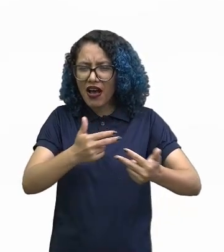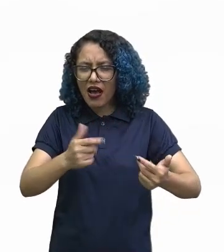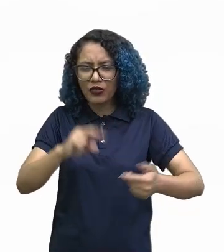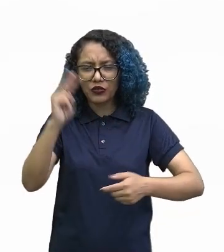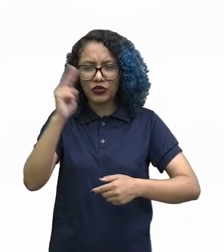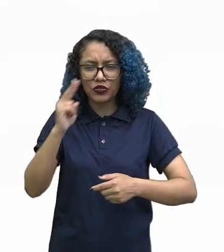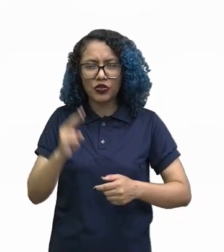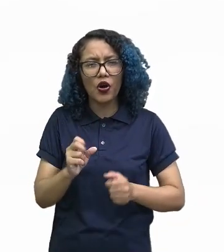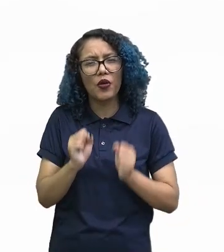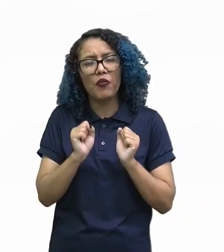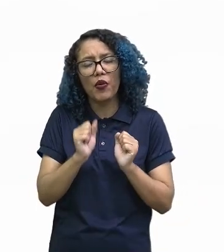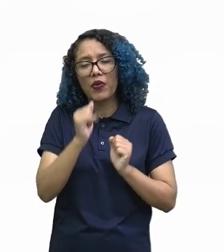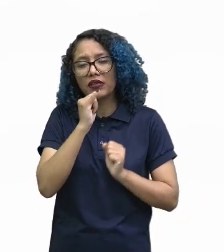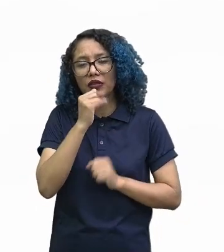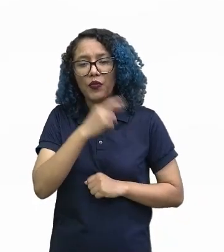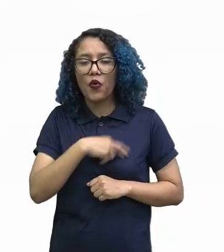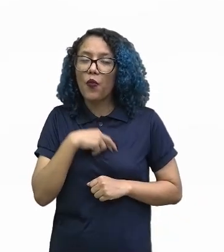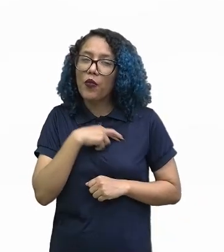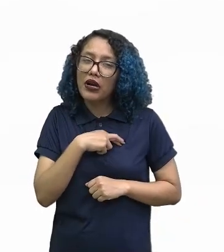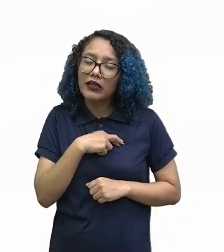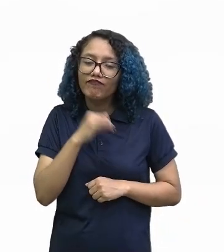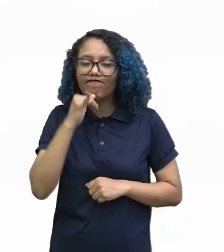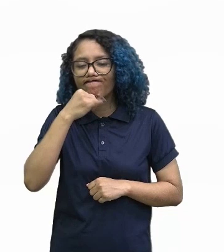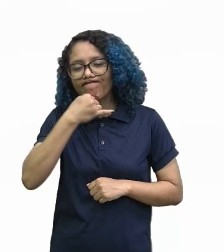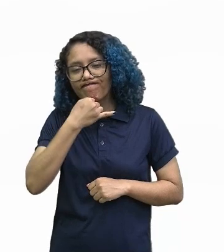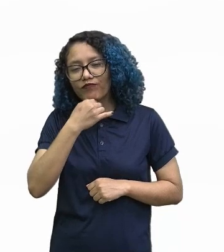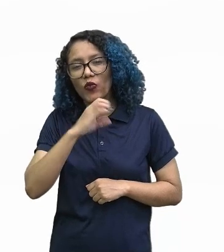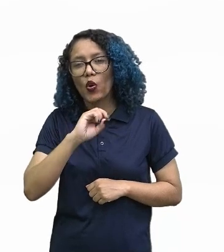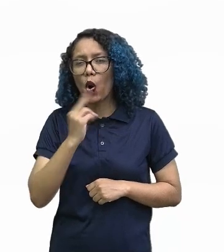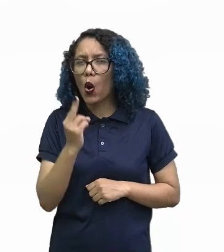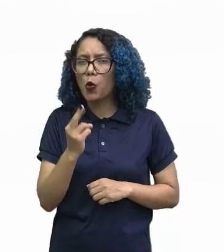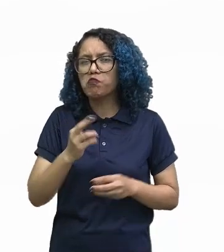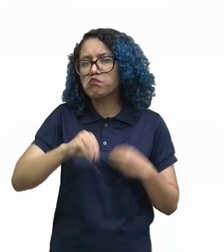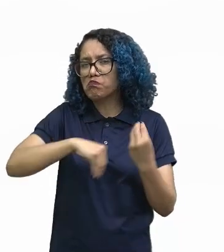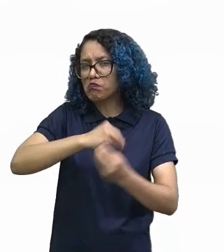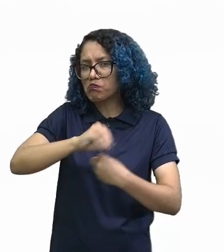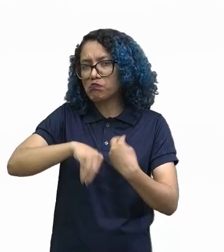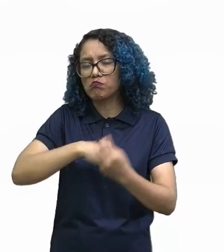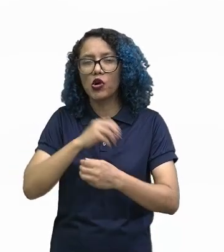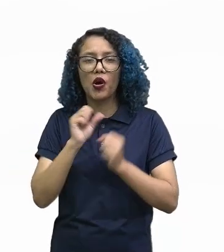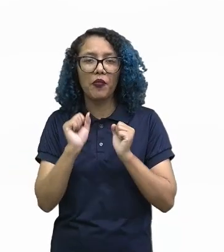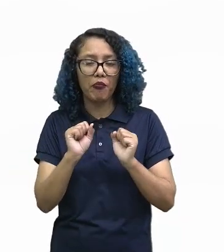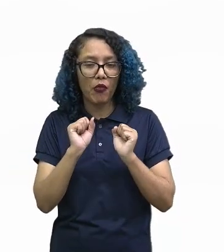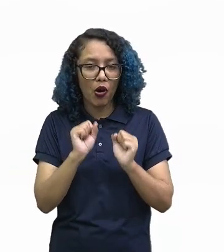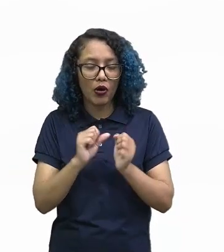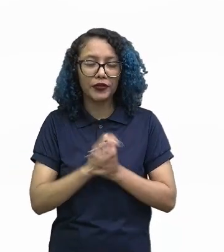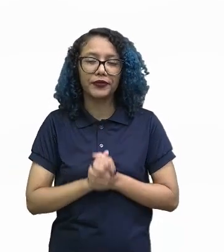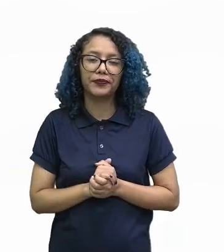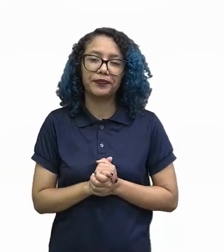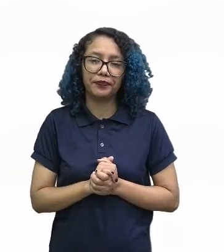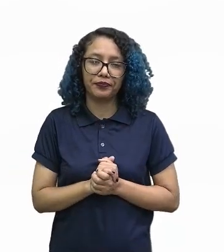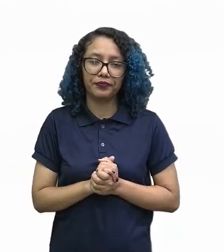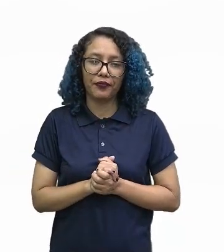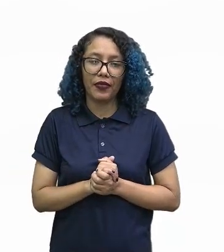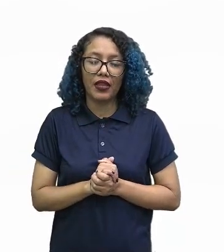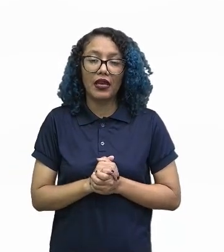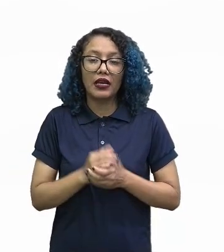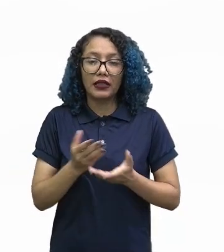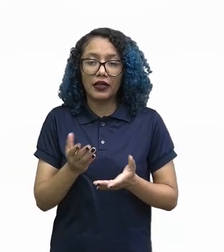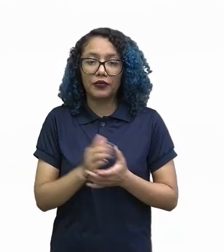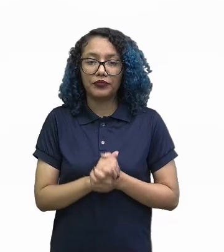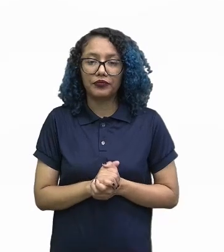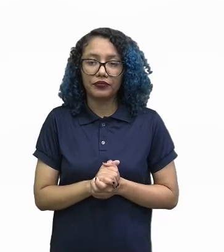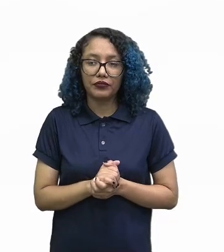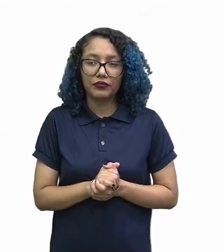ser românticas, tristes e entrelaçadas. Então, através do balé clássico,